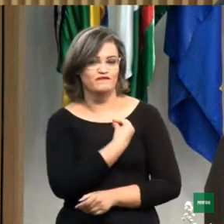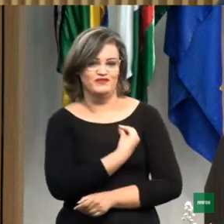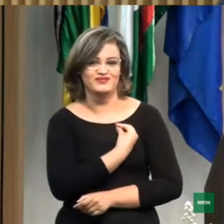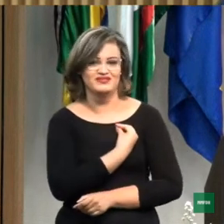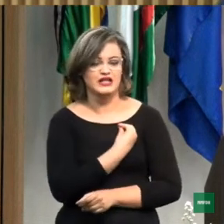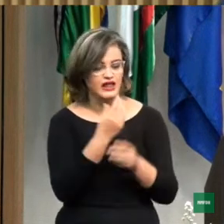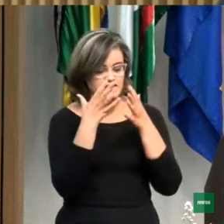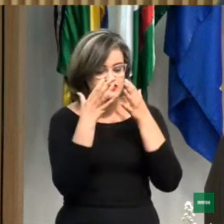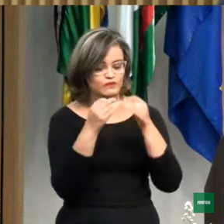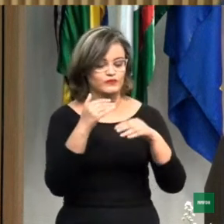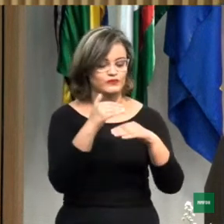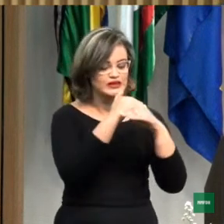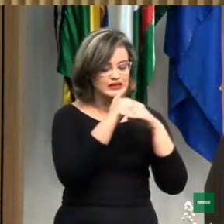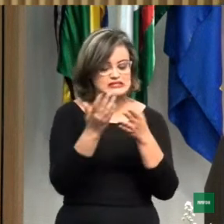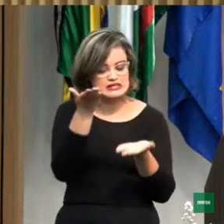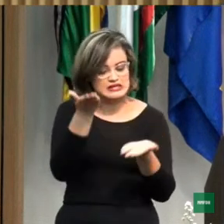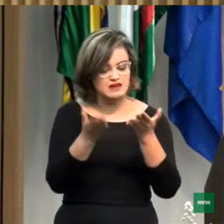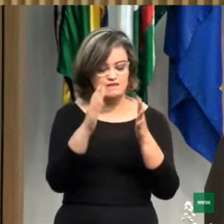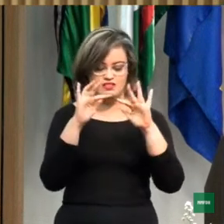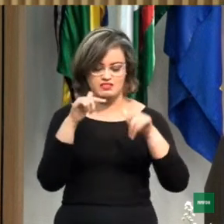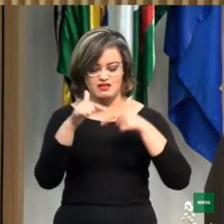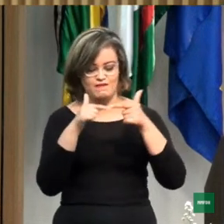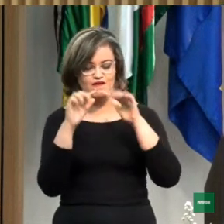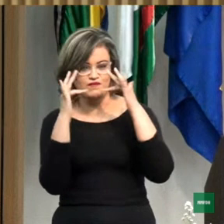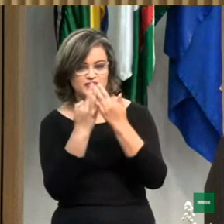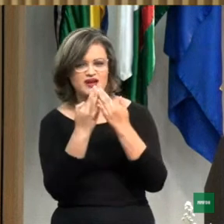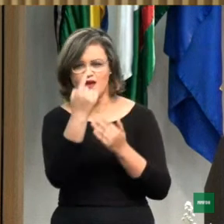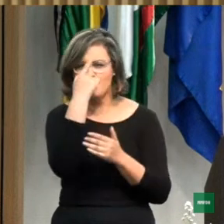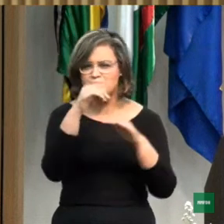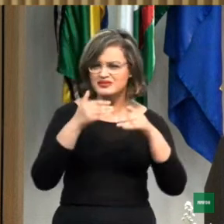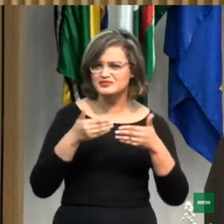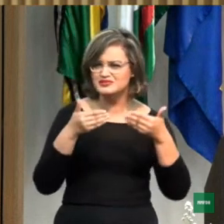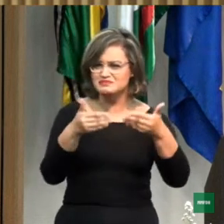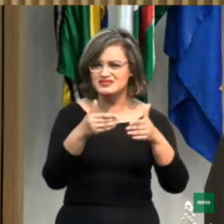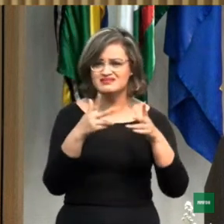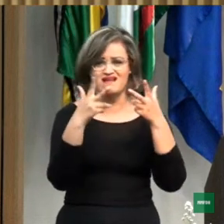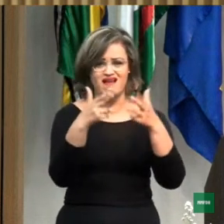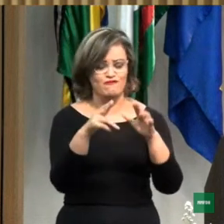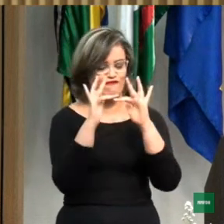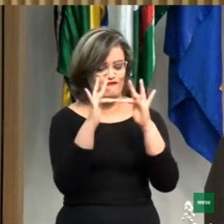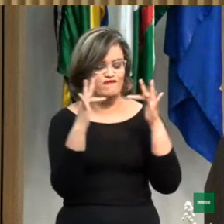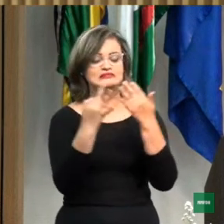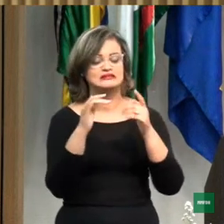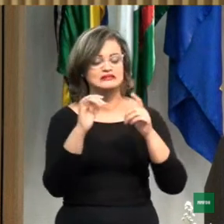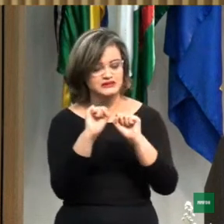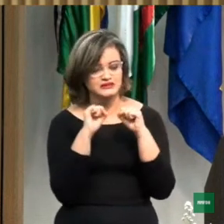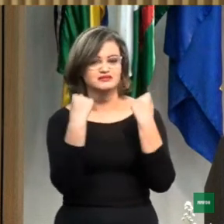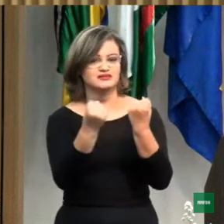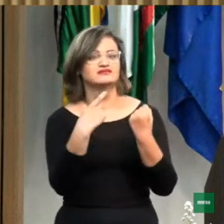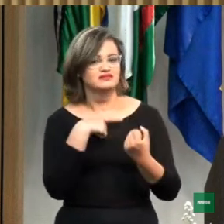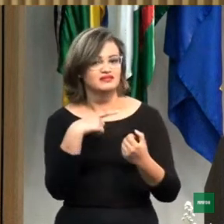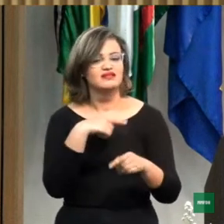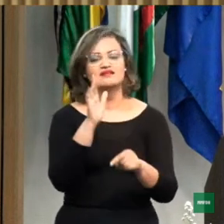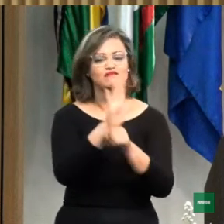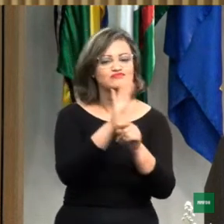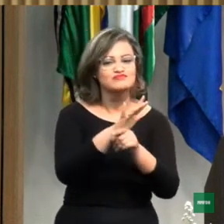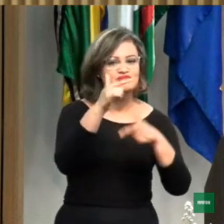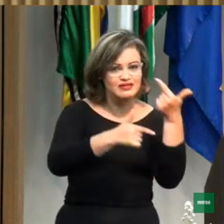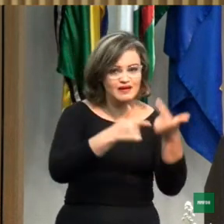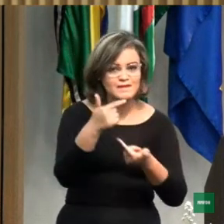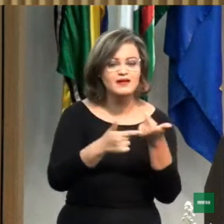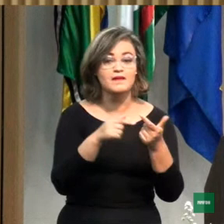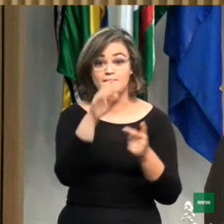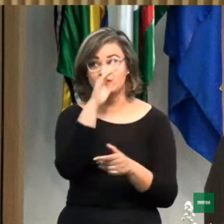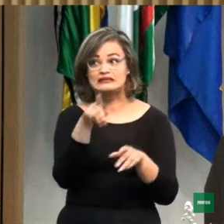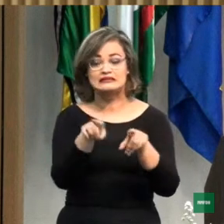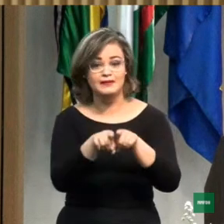Família. Eu penso nesse ministério que é uma família que se entrega tanto para o seu trabalho e, ao mesmo tempo, atende a